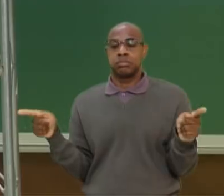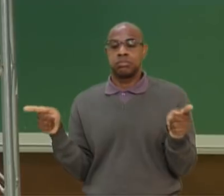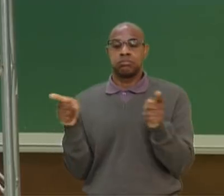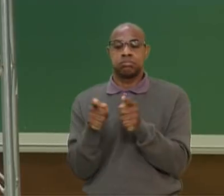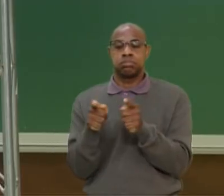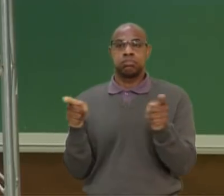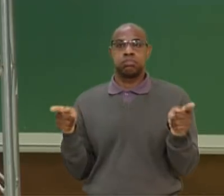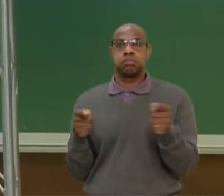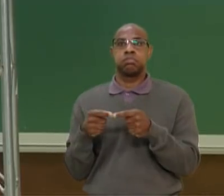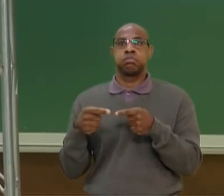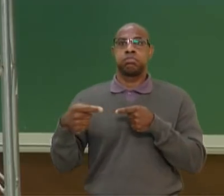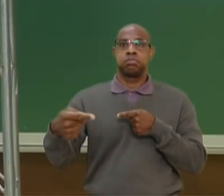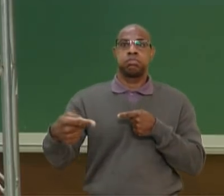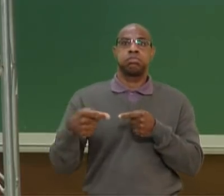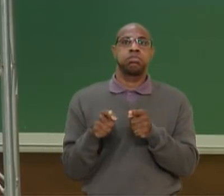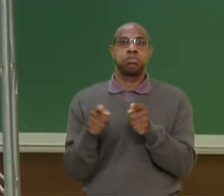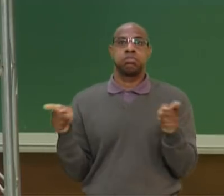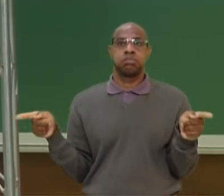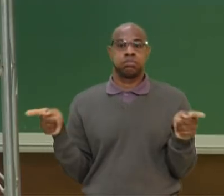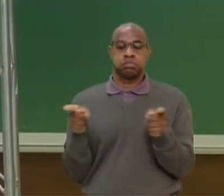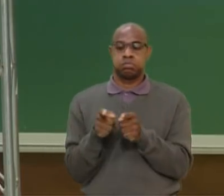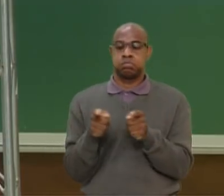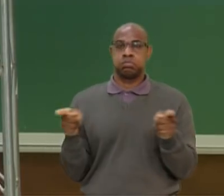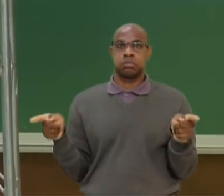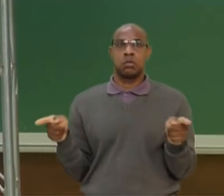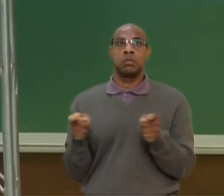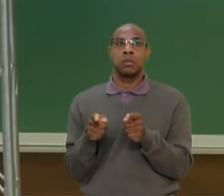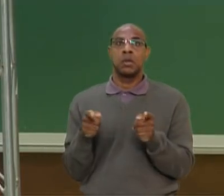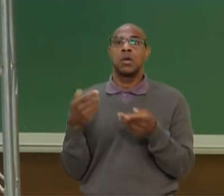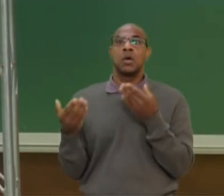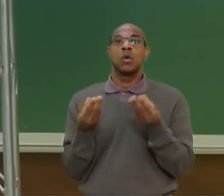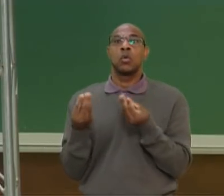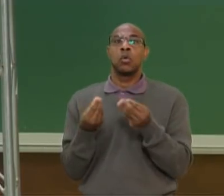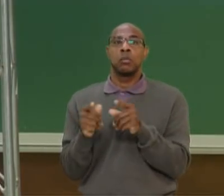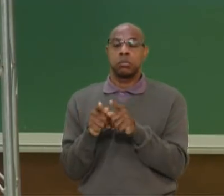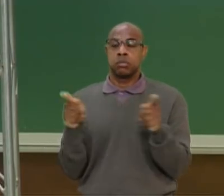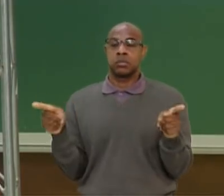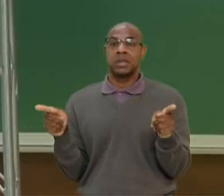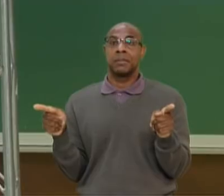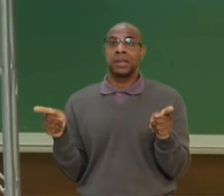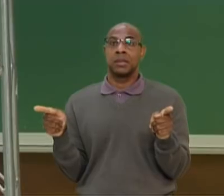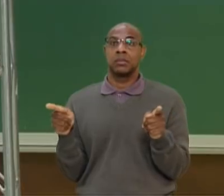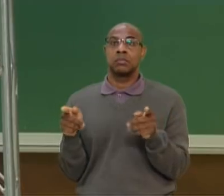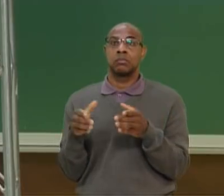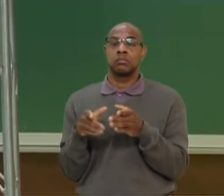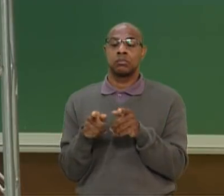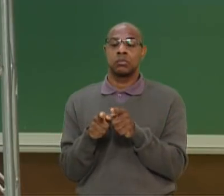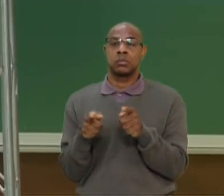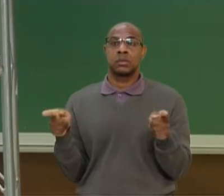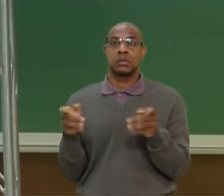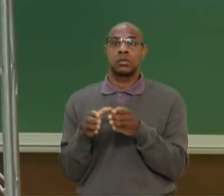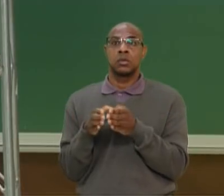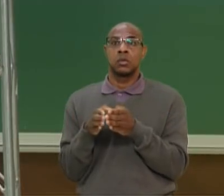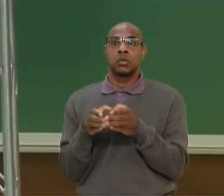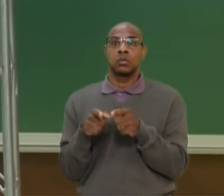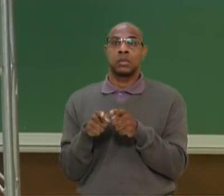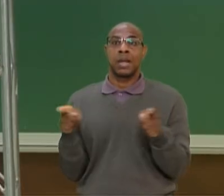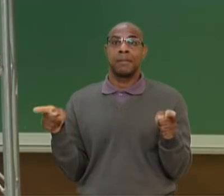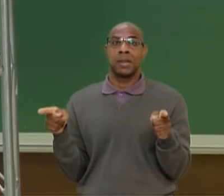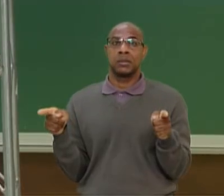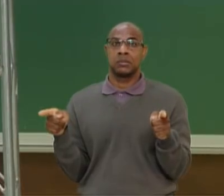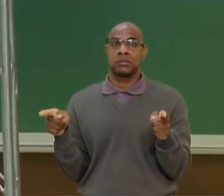Então, que é exatamente o comprimento, o tamanho que ele vai ter de O até P. E é isso que a gente vai verificar hoje, como que a gente vai